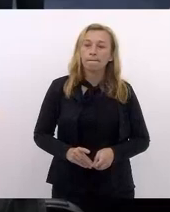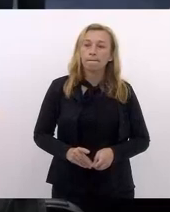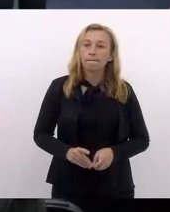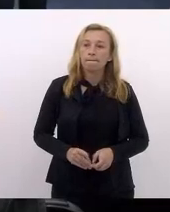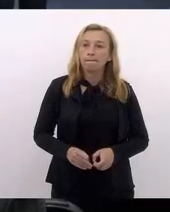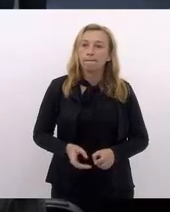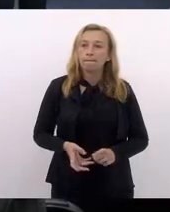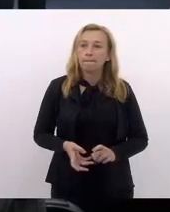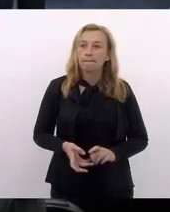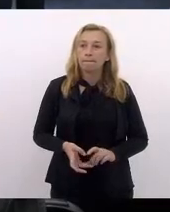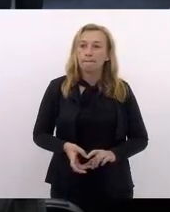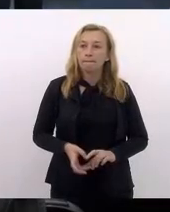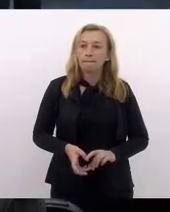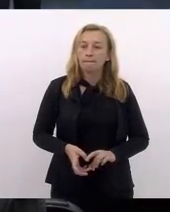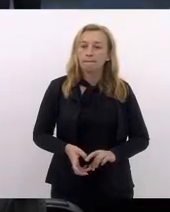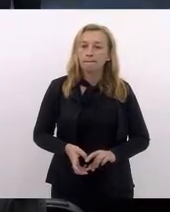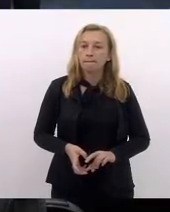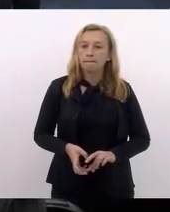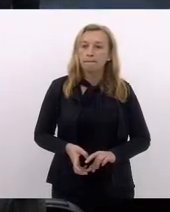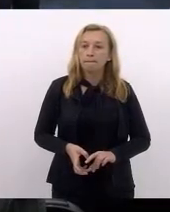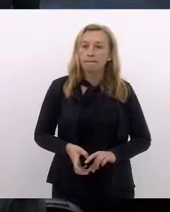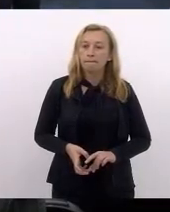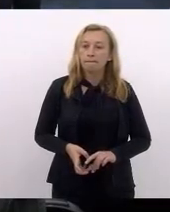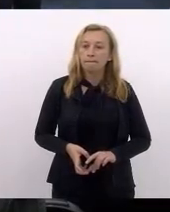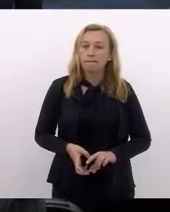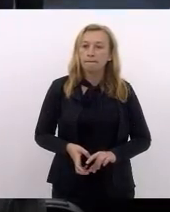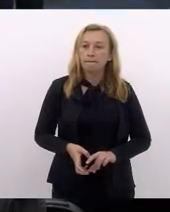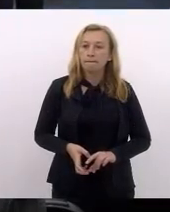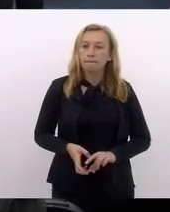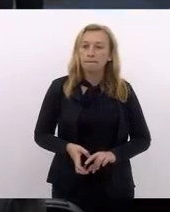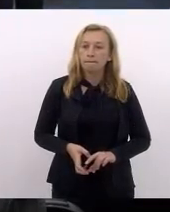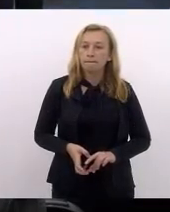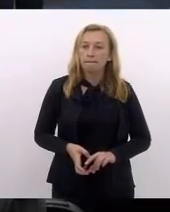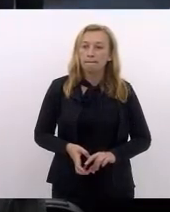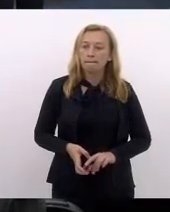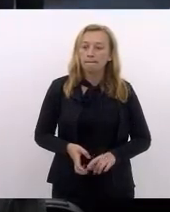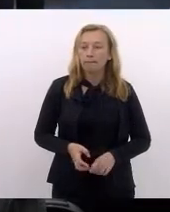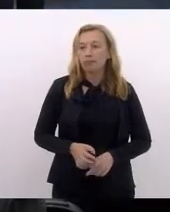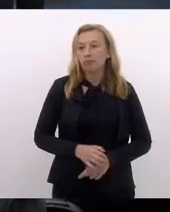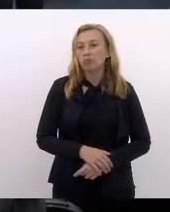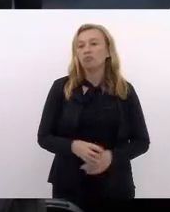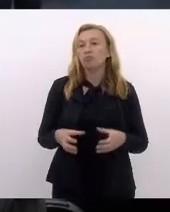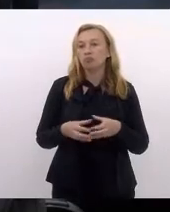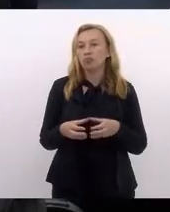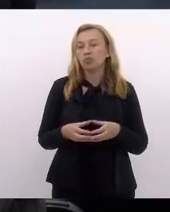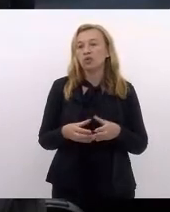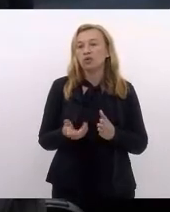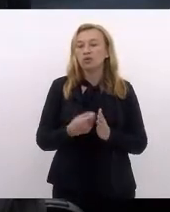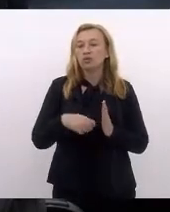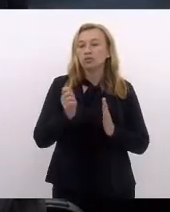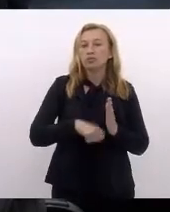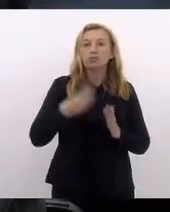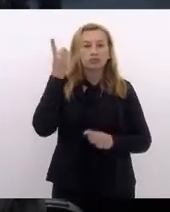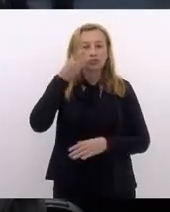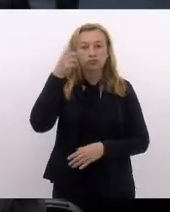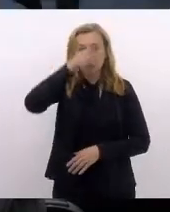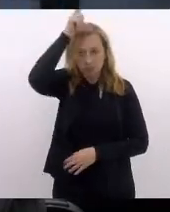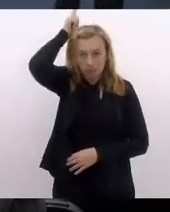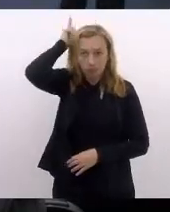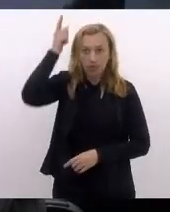E aí e ela começou a interpretação Deputado Luiz de